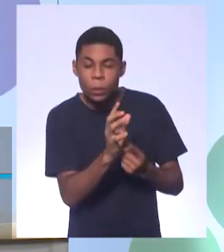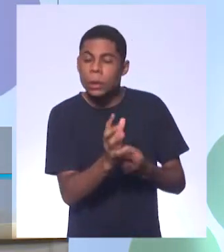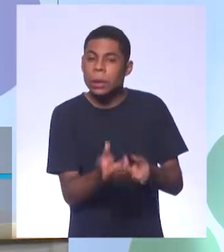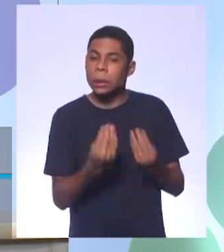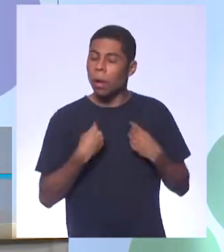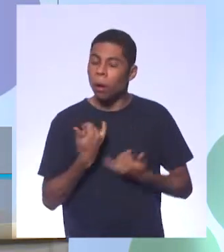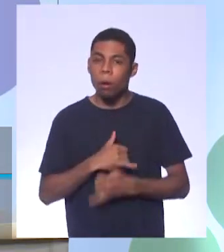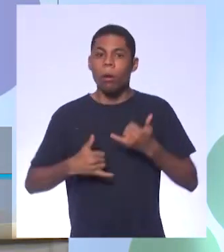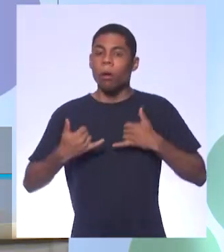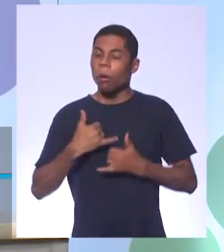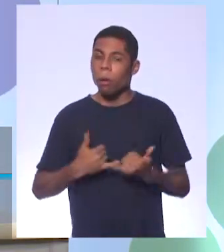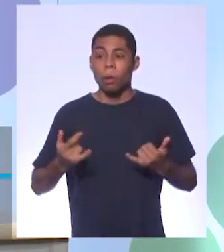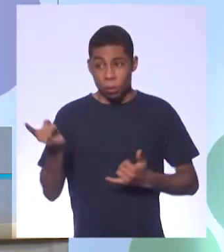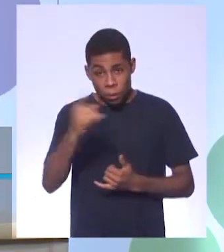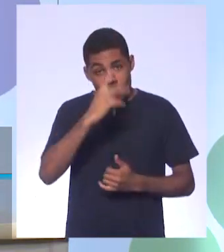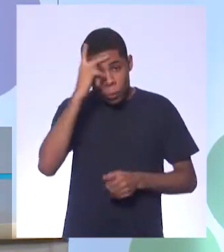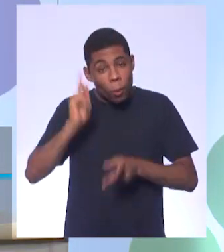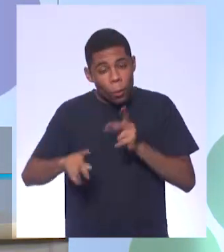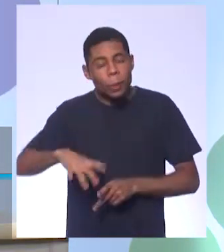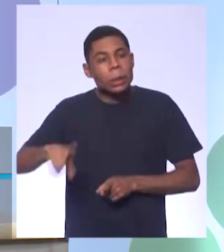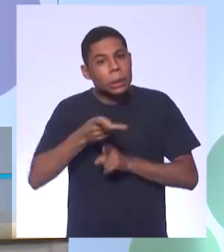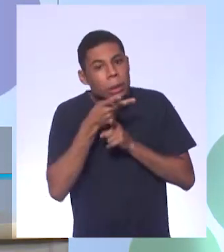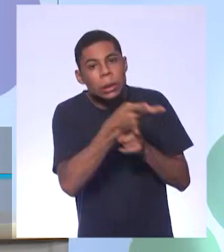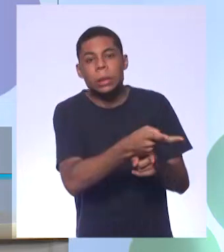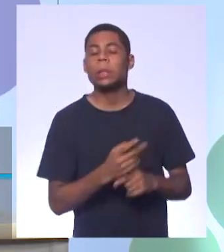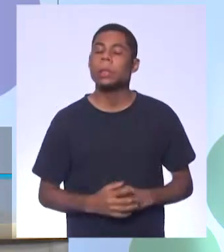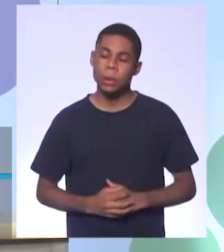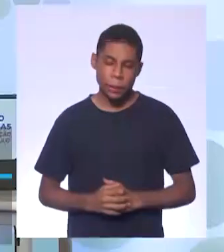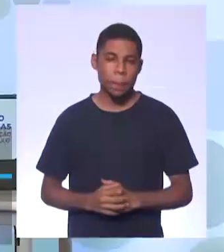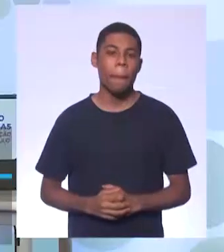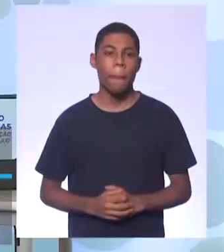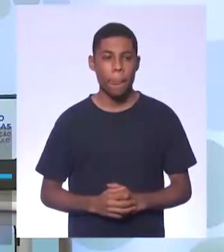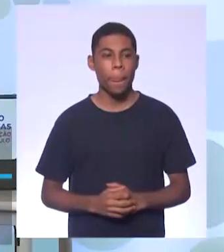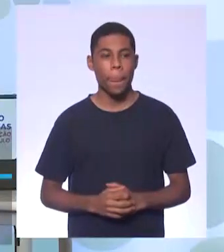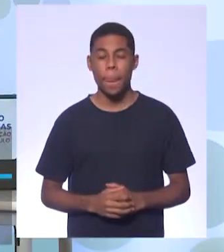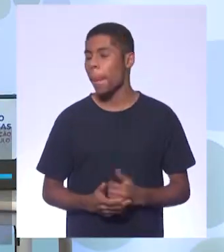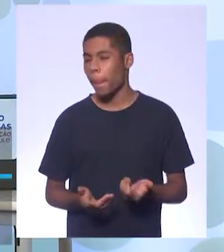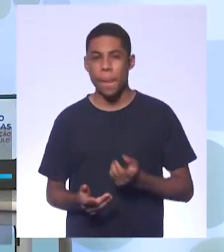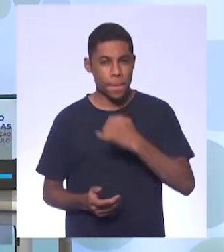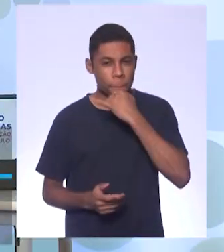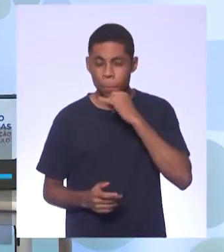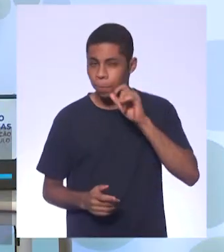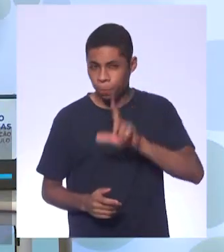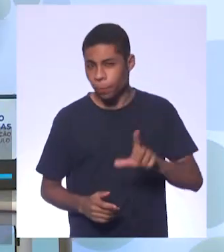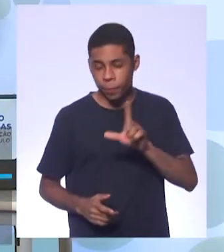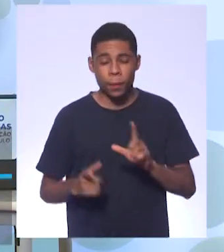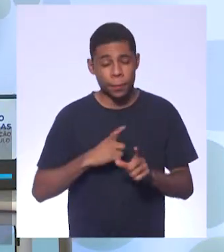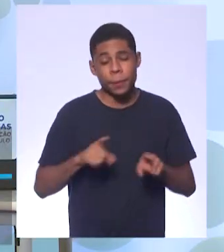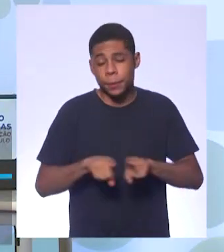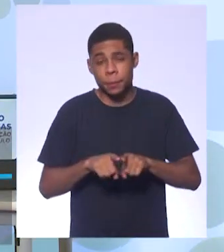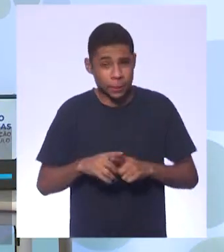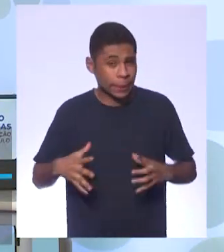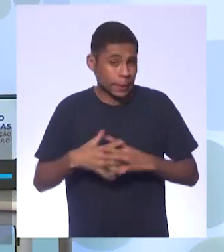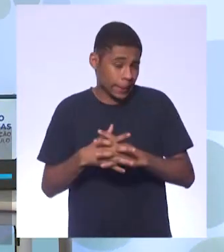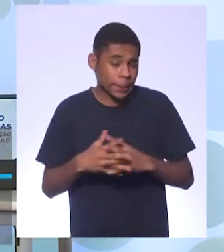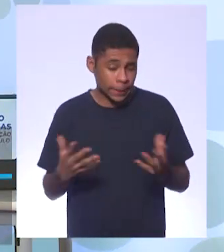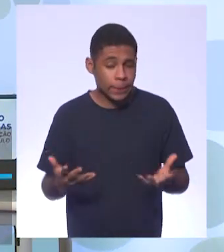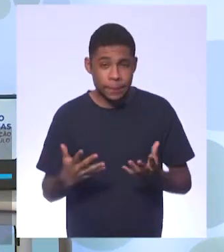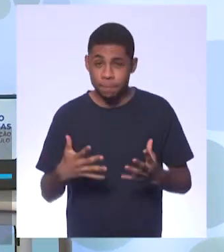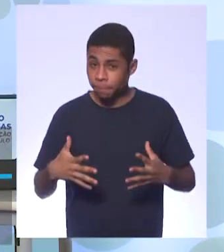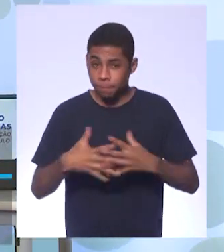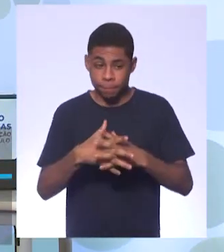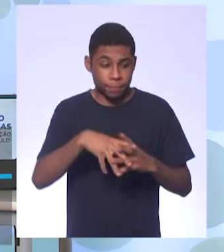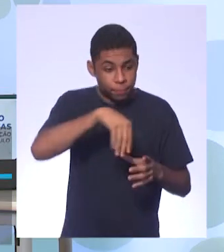era muito procurado pela população aí colonial. Exatamente. E, logicamente, os conflitos, né? Tanto os